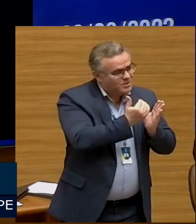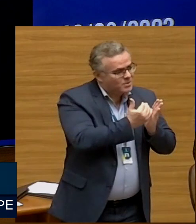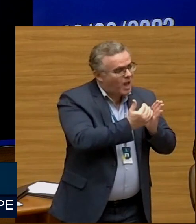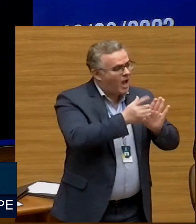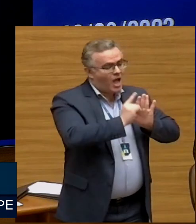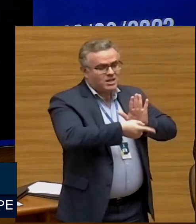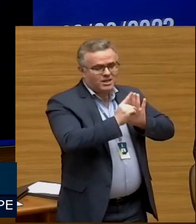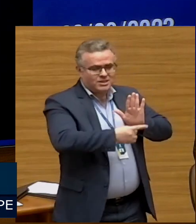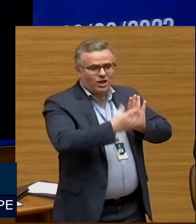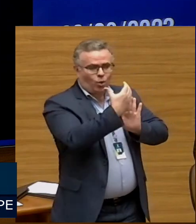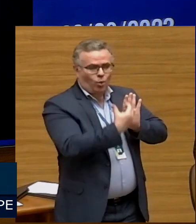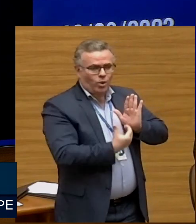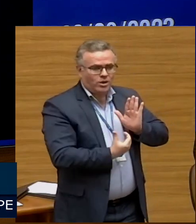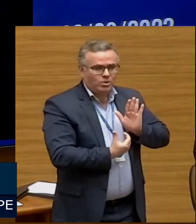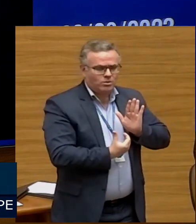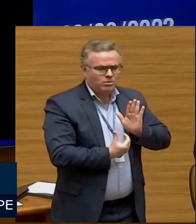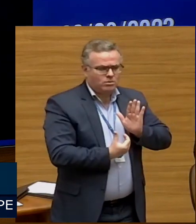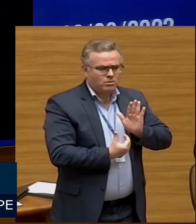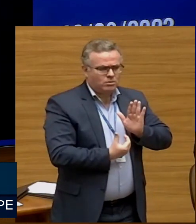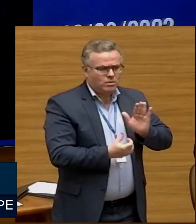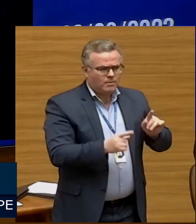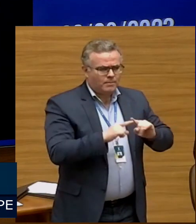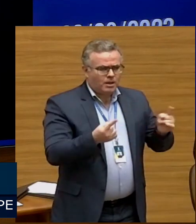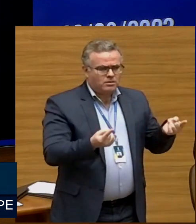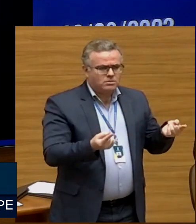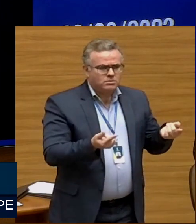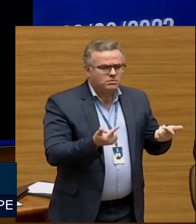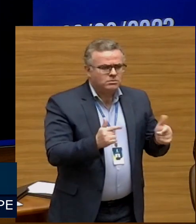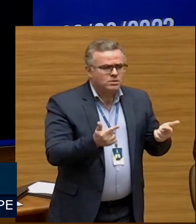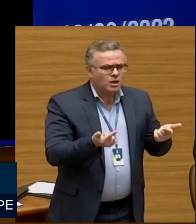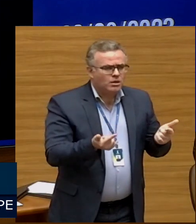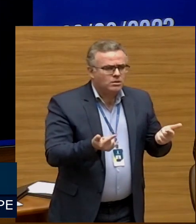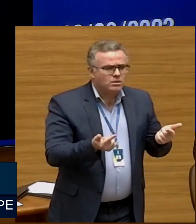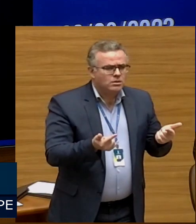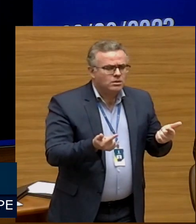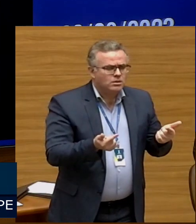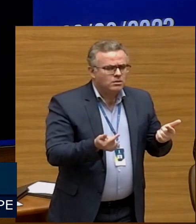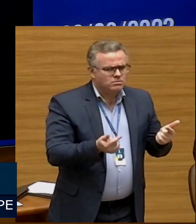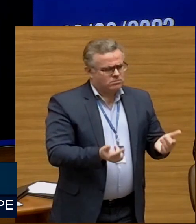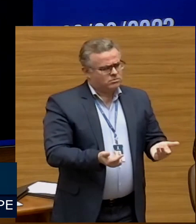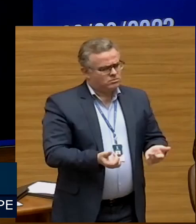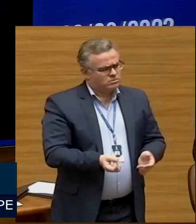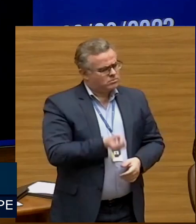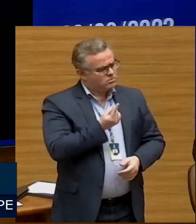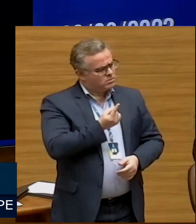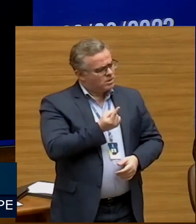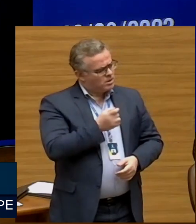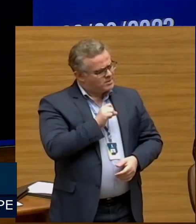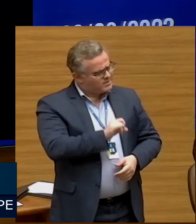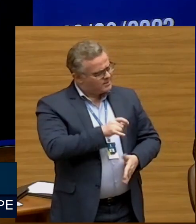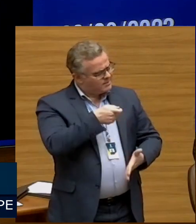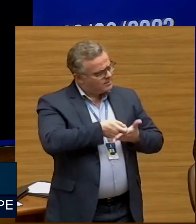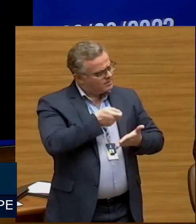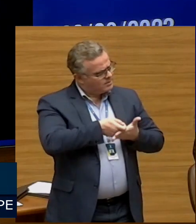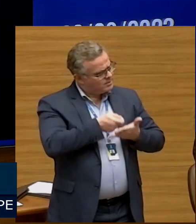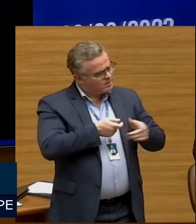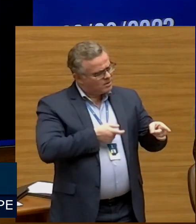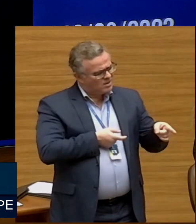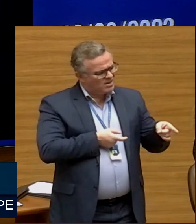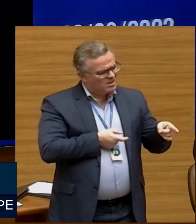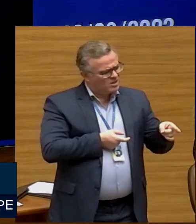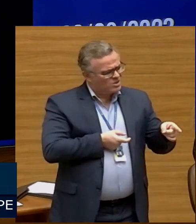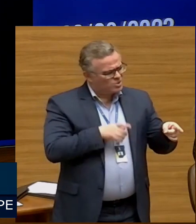Essa modalidade de ensino não existe mais. Então, se a obrigatoriedade dessa lei é simplesmente